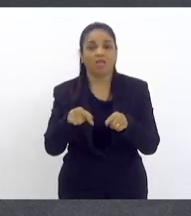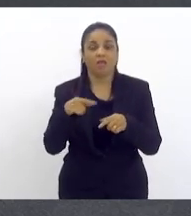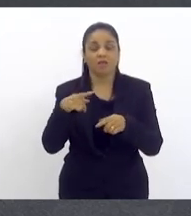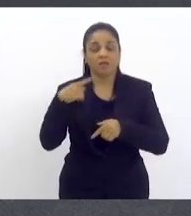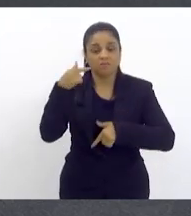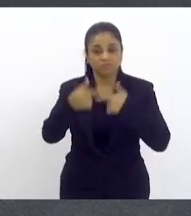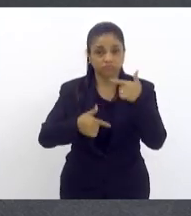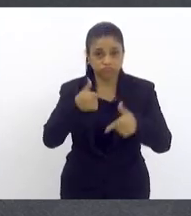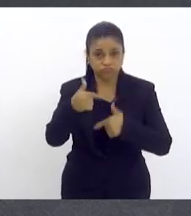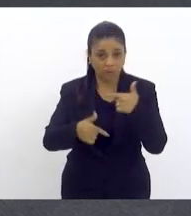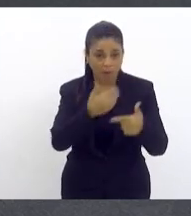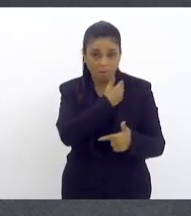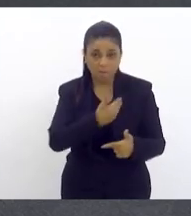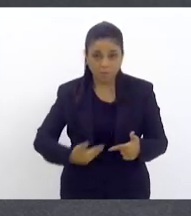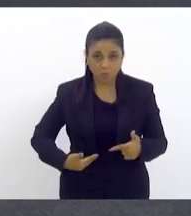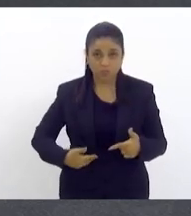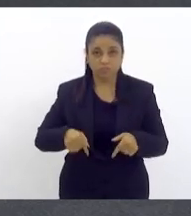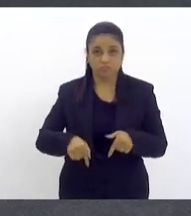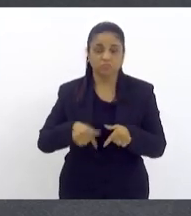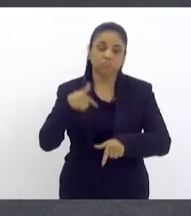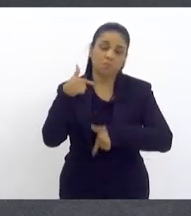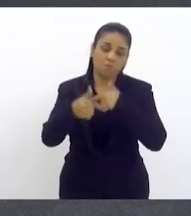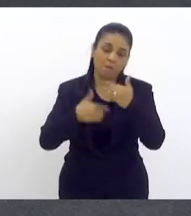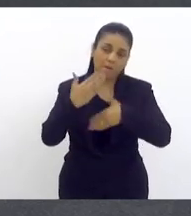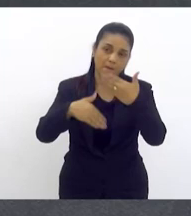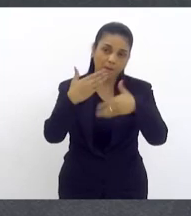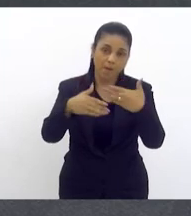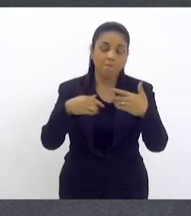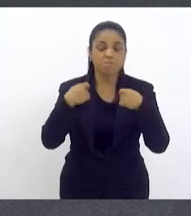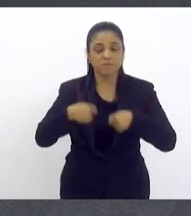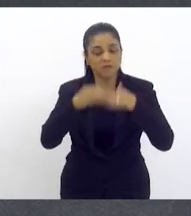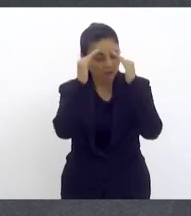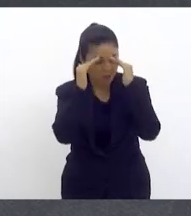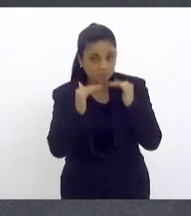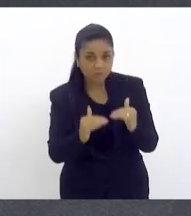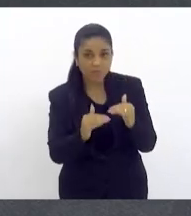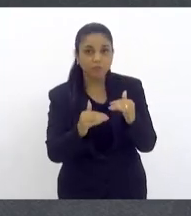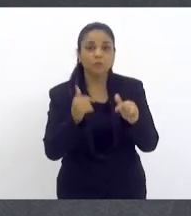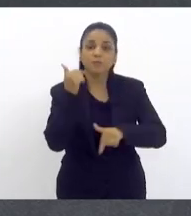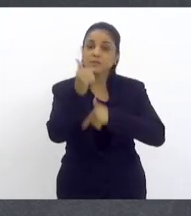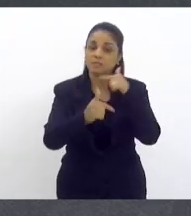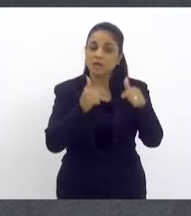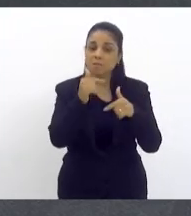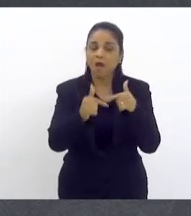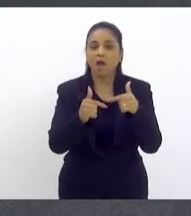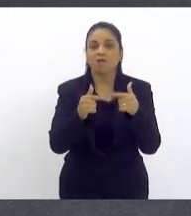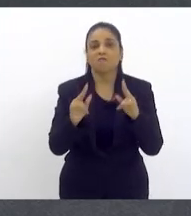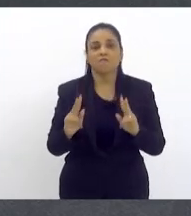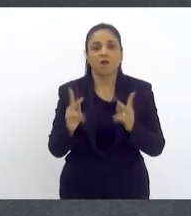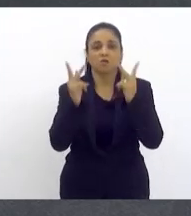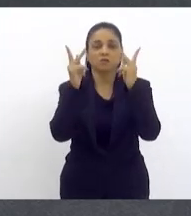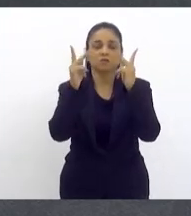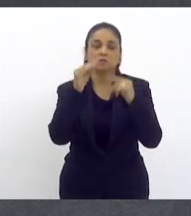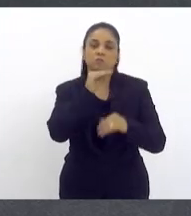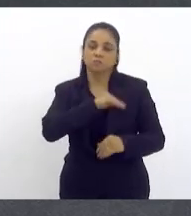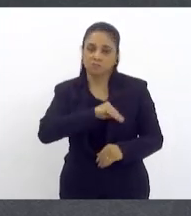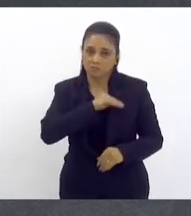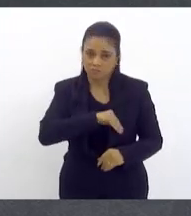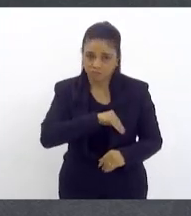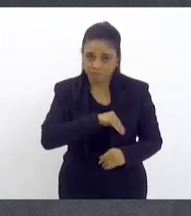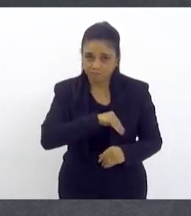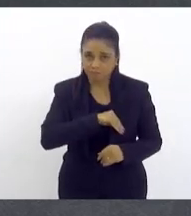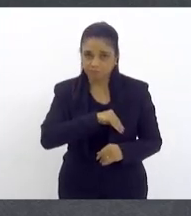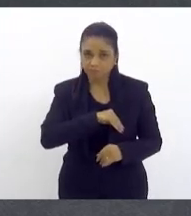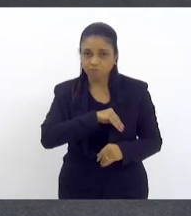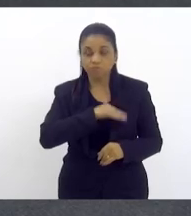ande servidor precisa de respeito servidor precisa de condições de trabalho servidor precisa de valorização salarial e